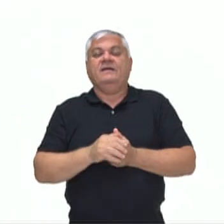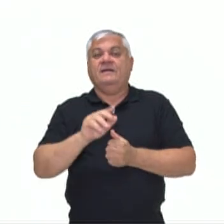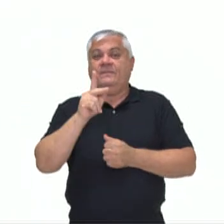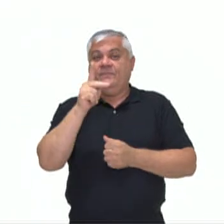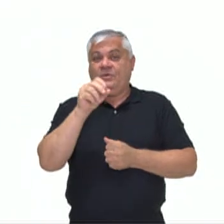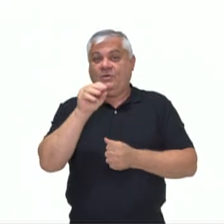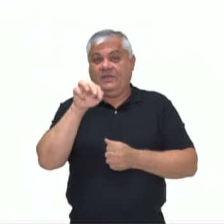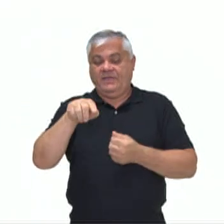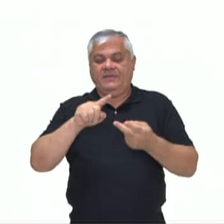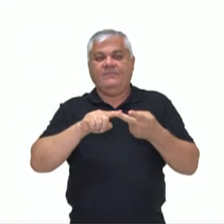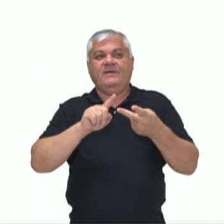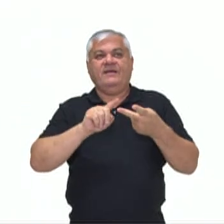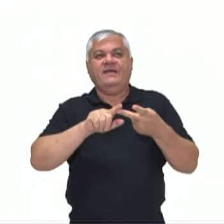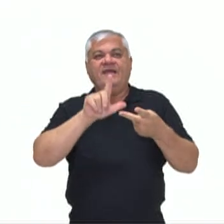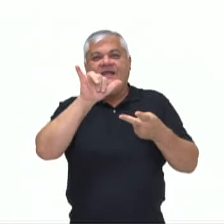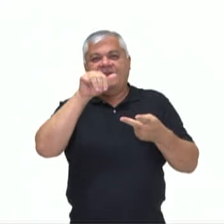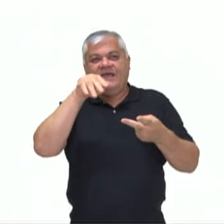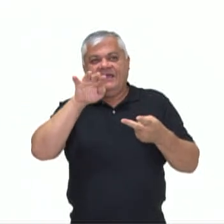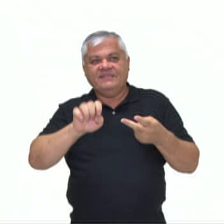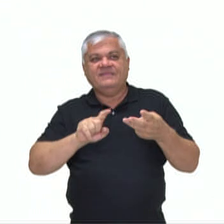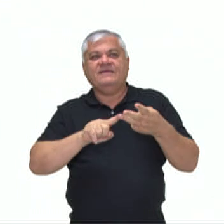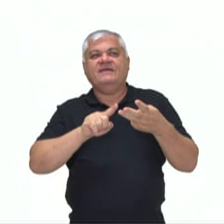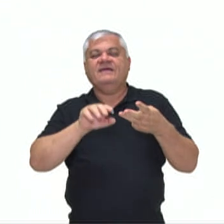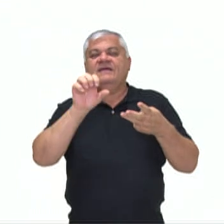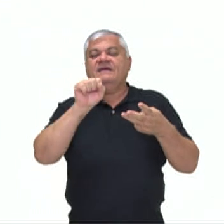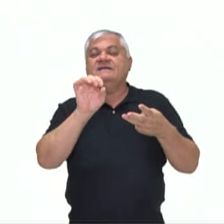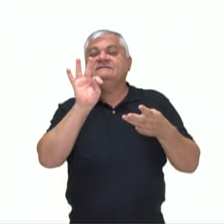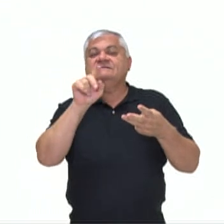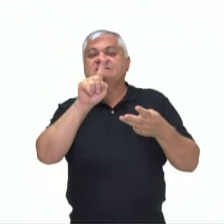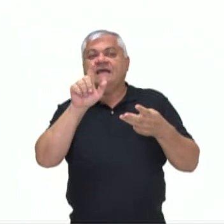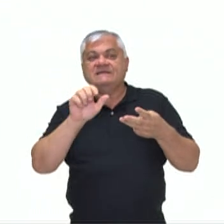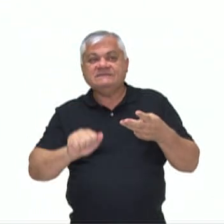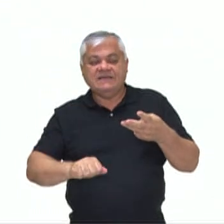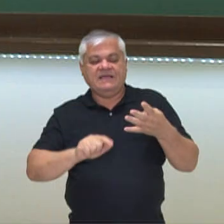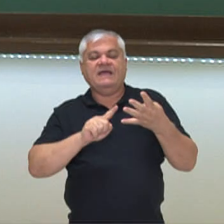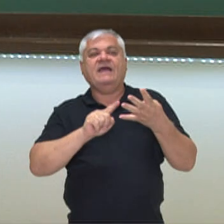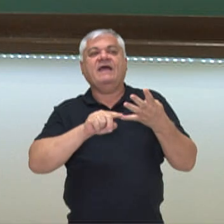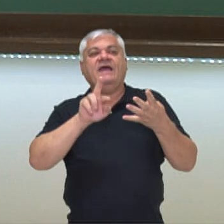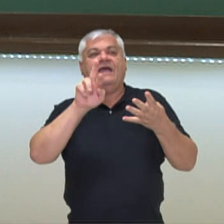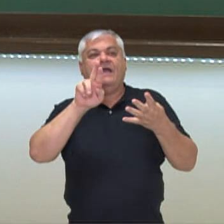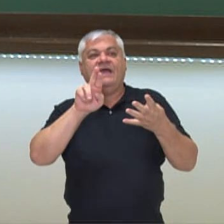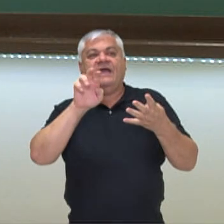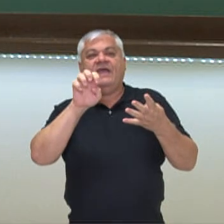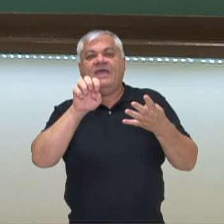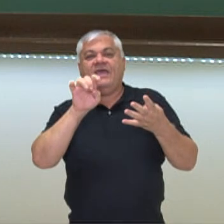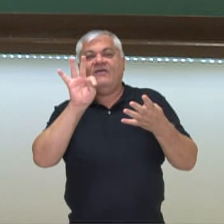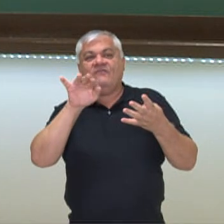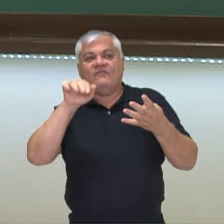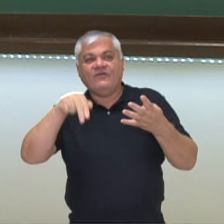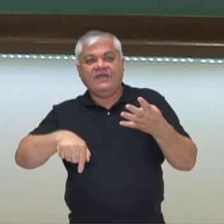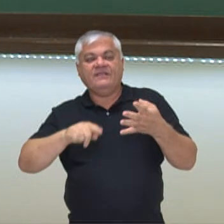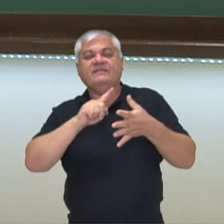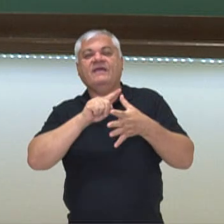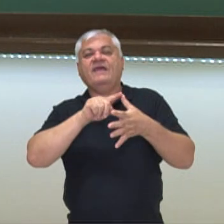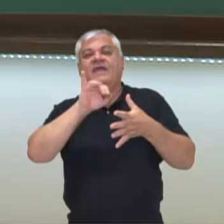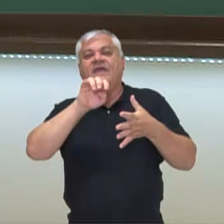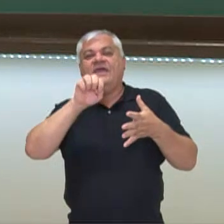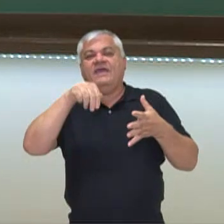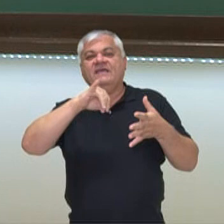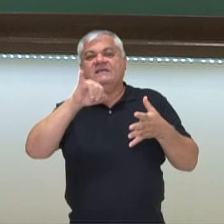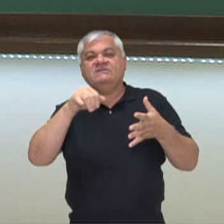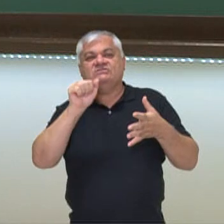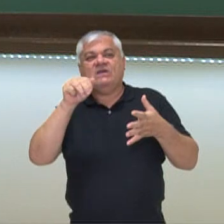stanza, refrain, chorus, enjambment. Se você acompanha isso, vai ficar fácil responder.